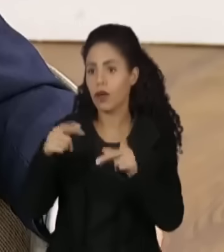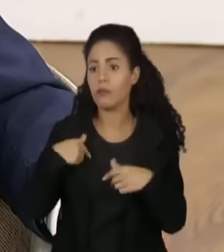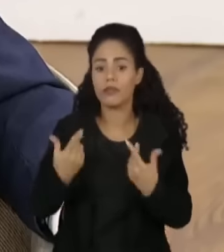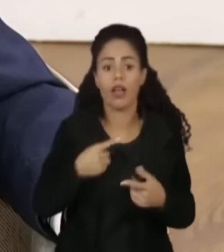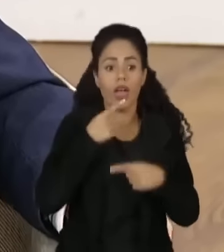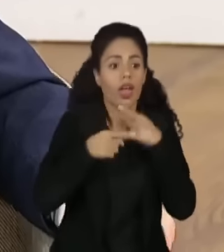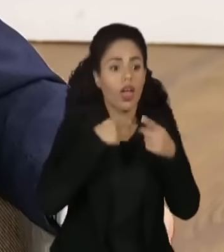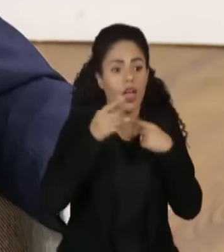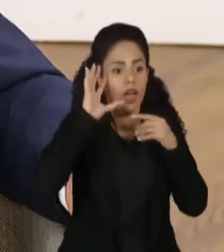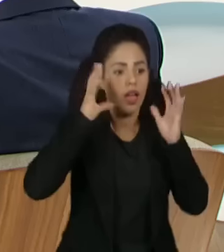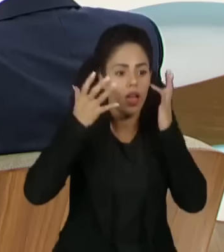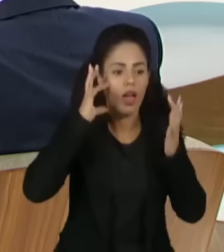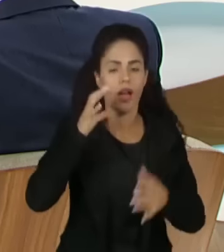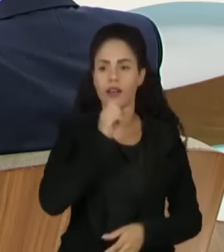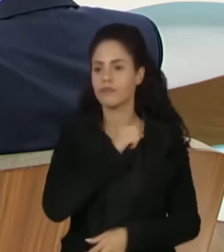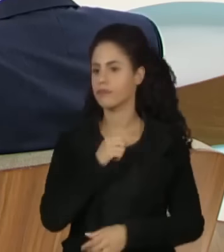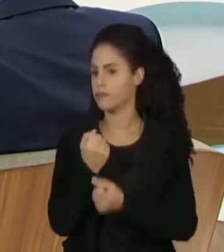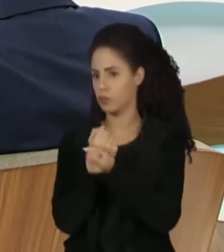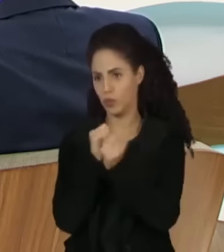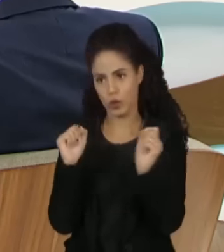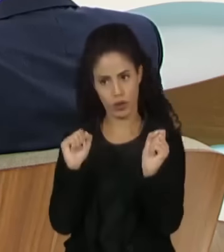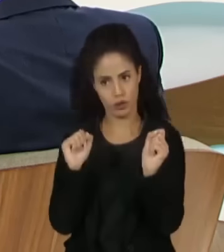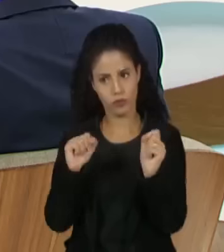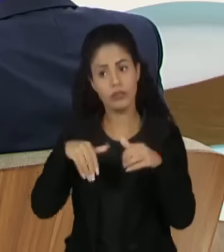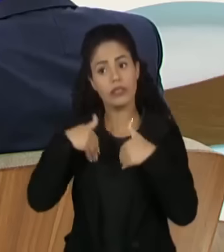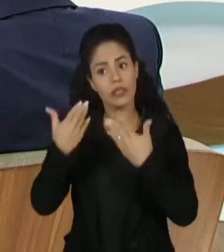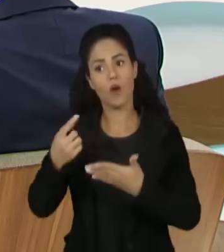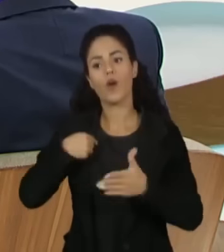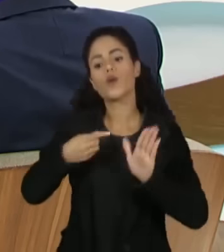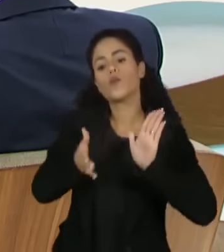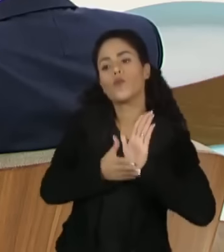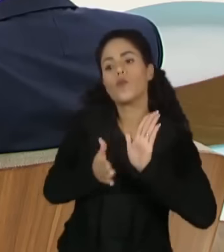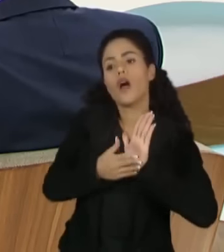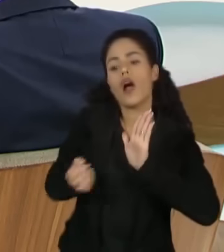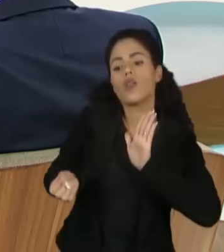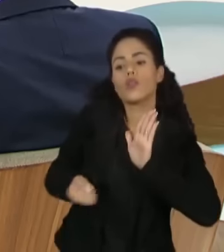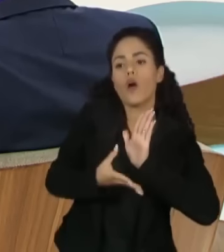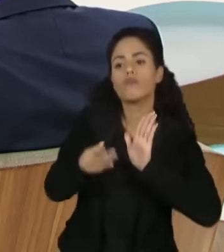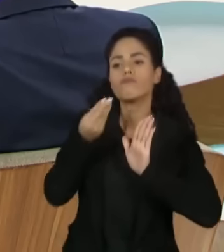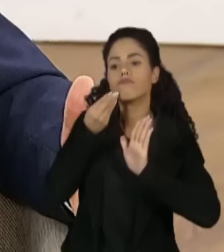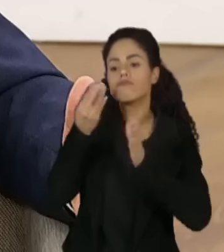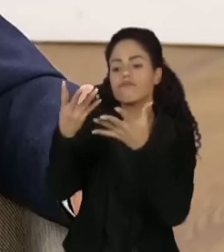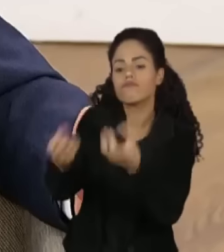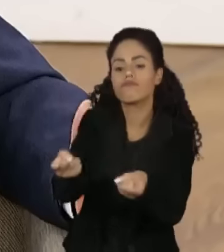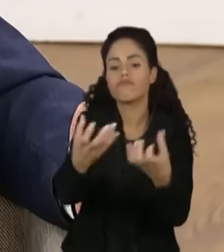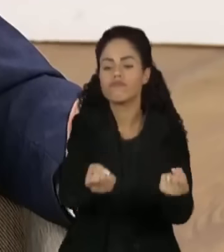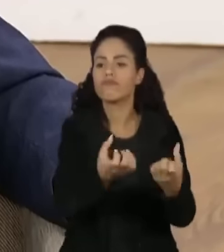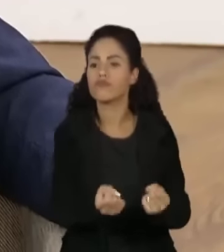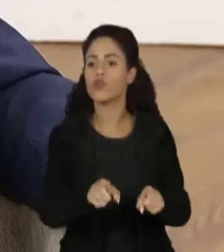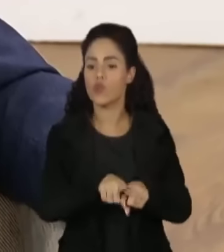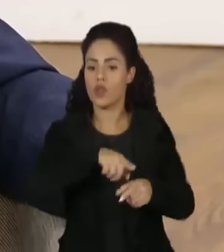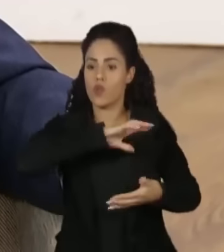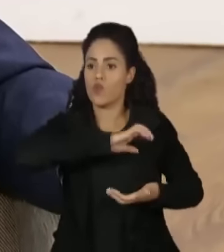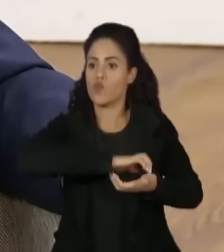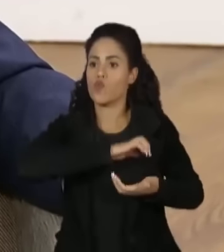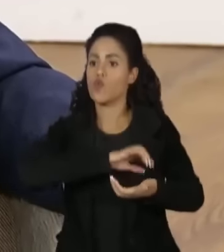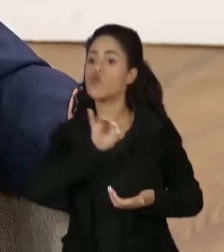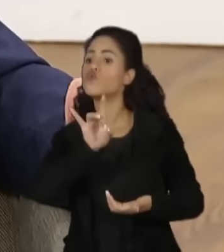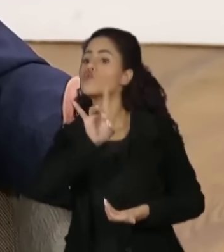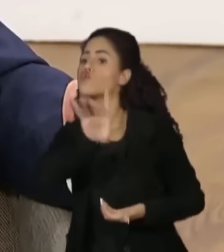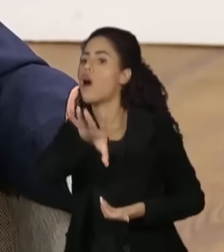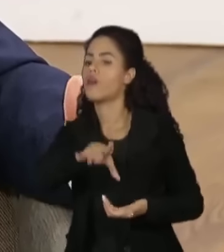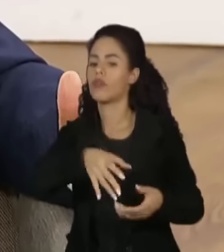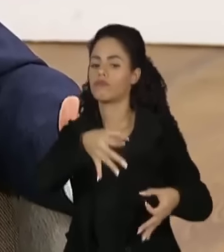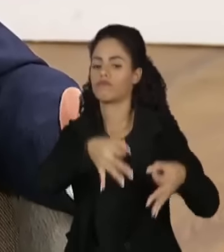condições de exercer bem. E, portanto, eu propus uma nova jurisprudência que prevaleceu, em que o Supremo só teria